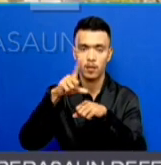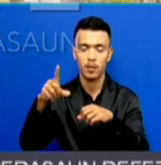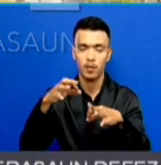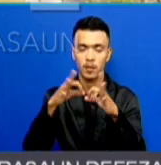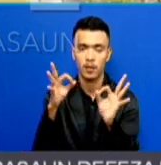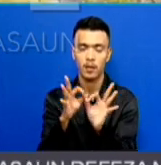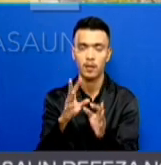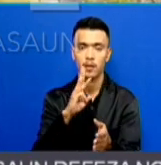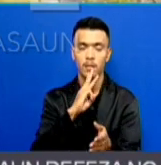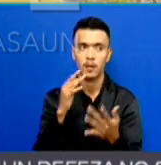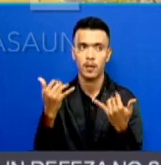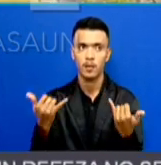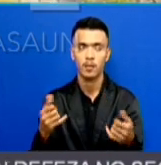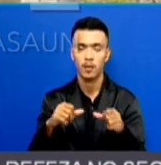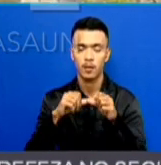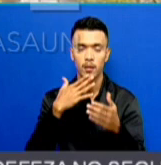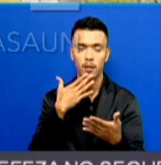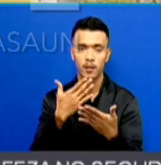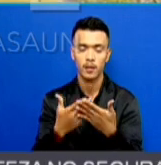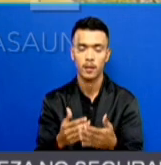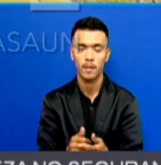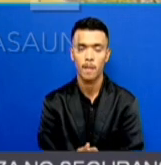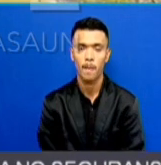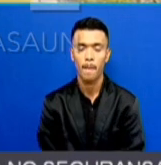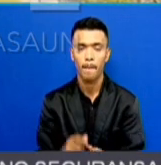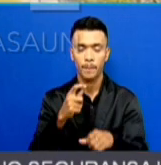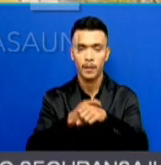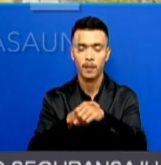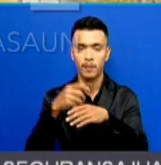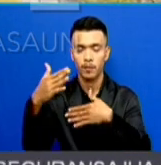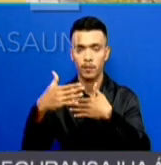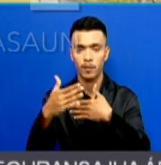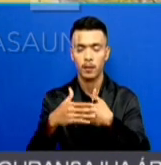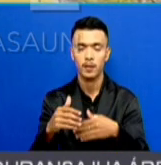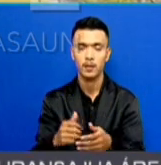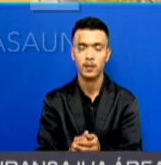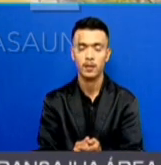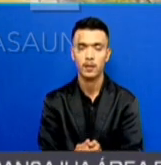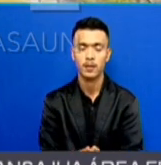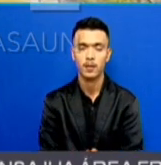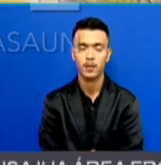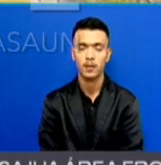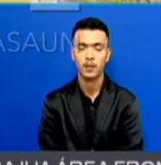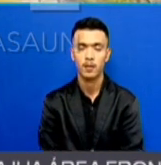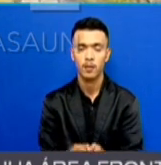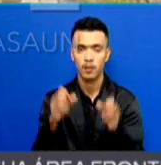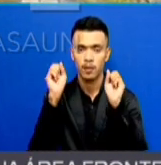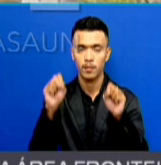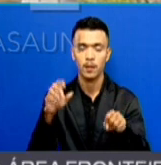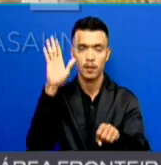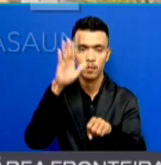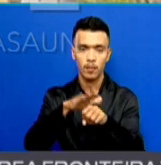Neve agora que viene la vía, neve a una parte, han esa, le van a comentar, y es tiempo para que en el aran, al que entela haré un tiempo para tu cumbida